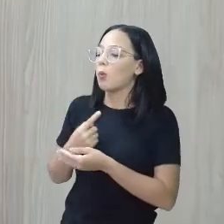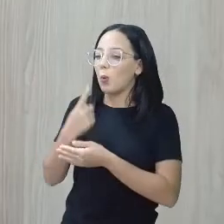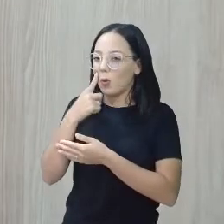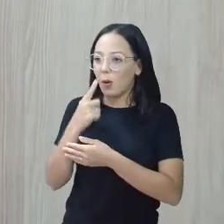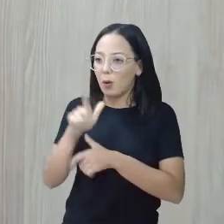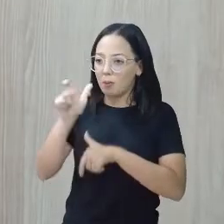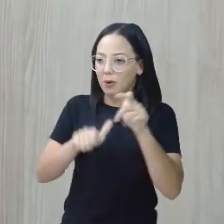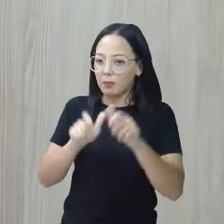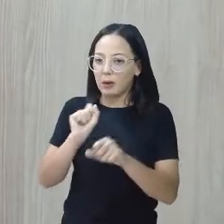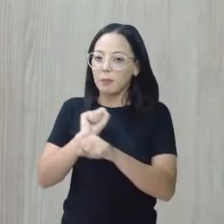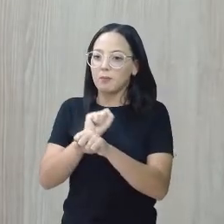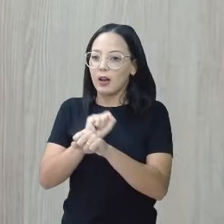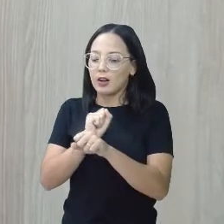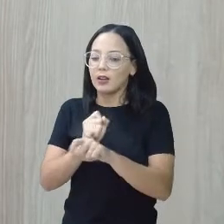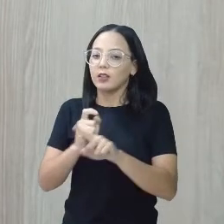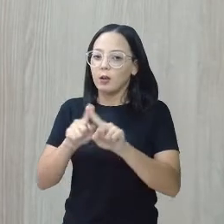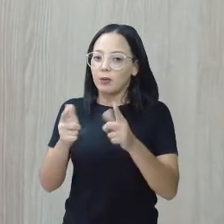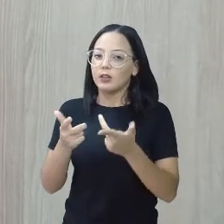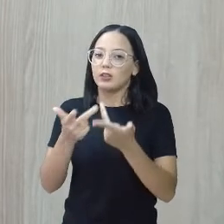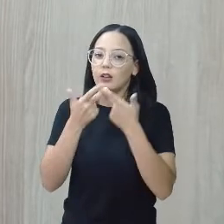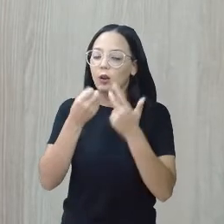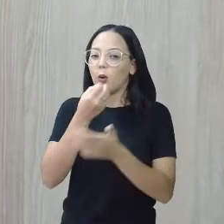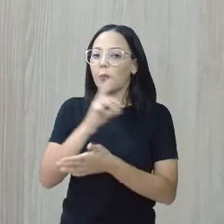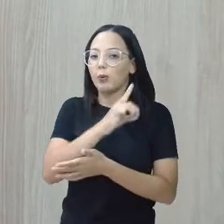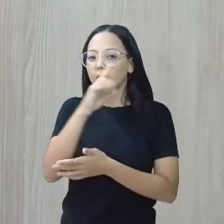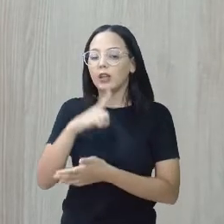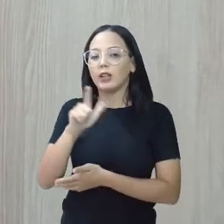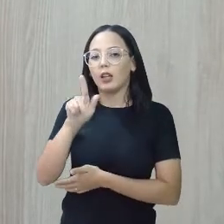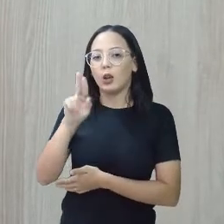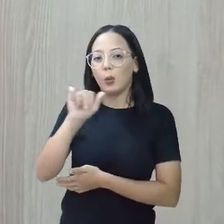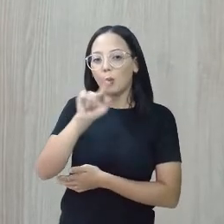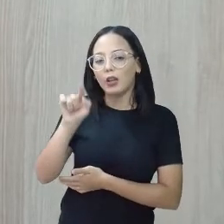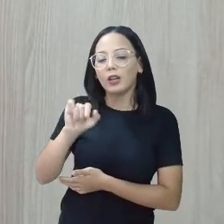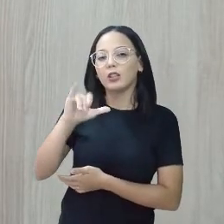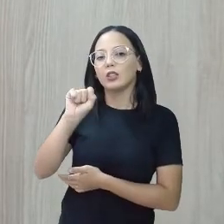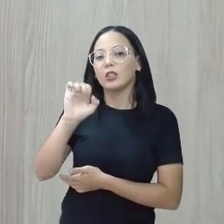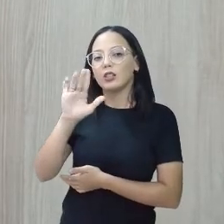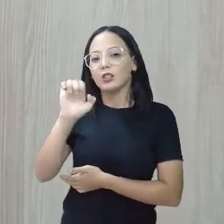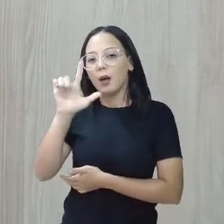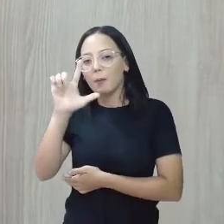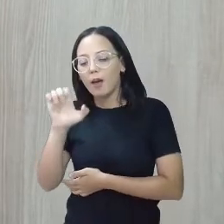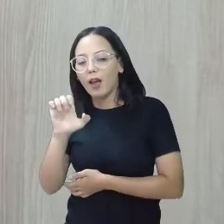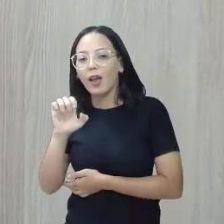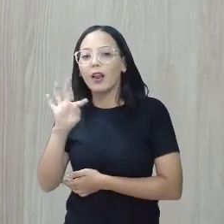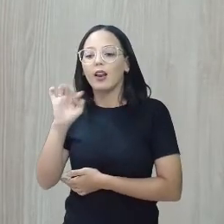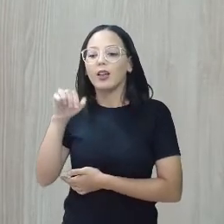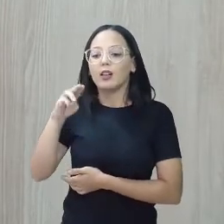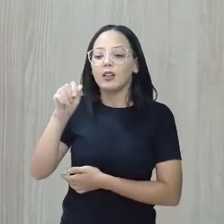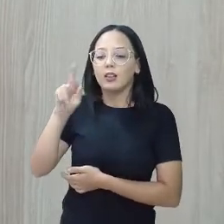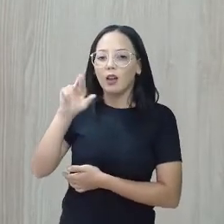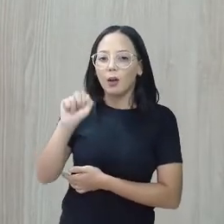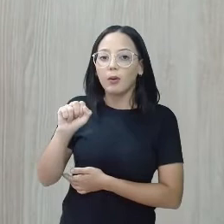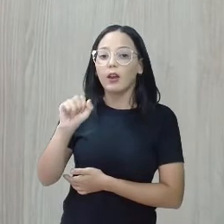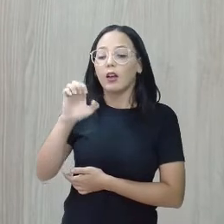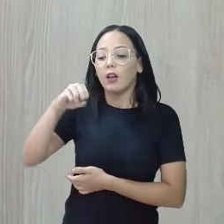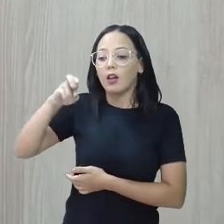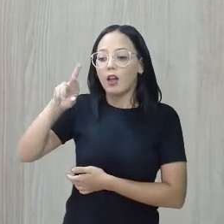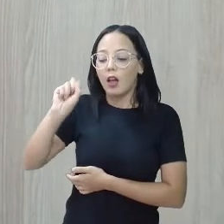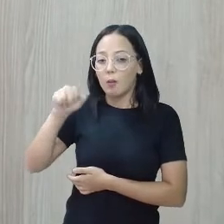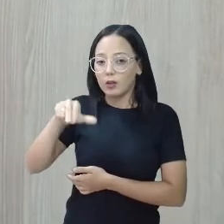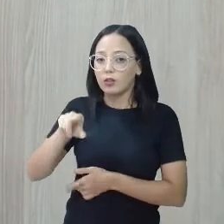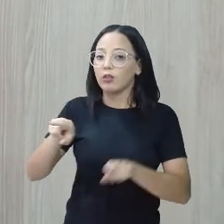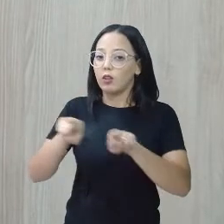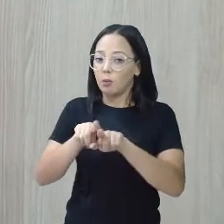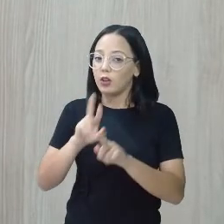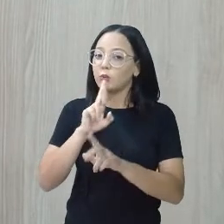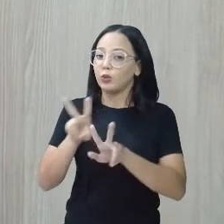né, pessoas? Não, mas mandaram aqui bom dia, né? Tem Luiz, Isabelle, Tâmara e Emerson. Emerson, inclusive, já respondeu